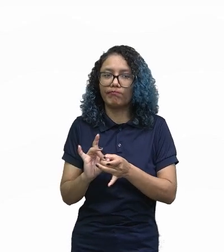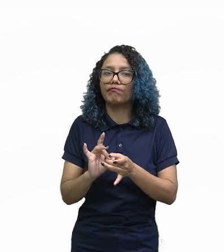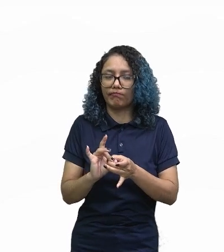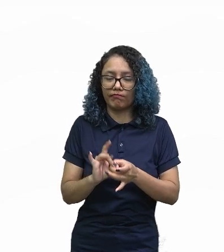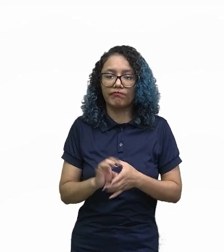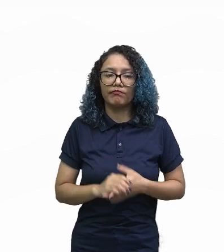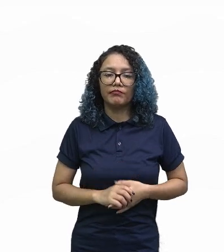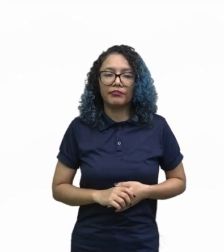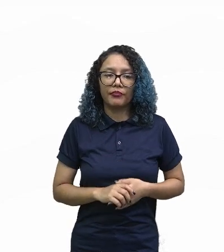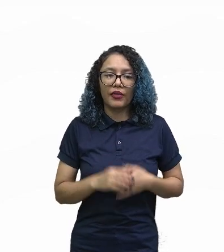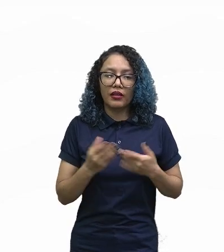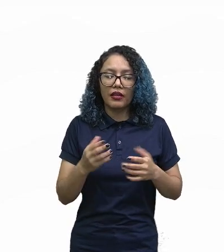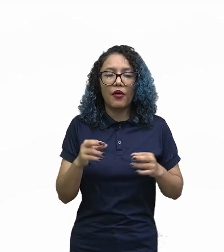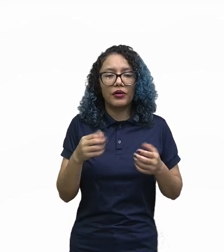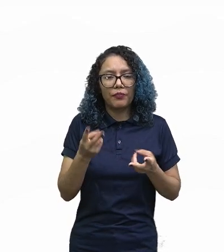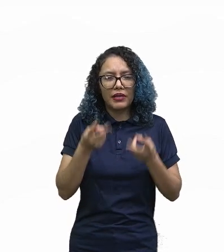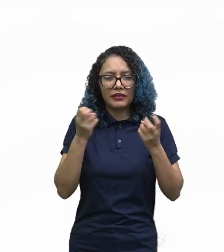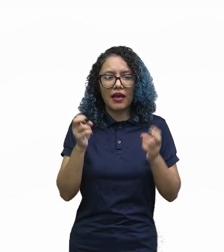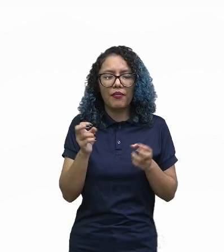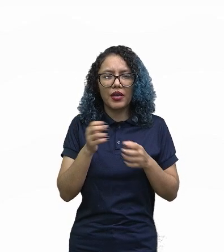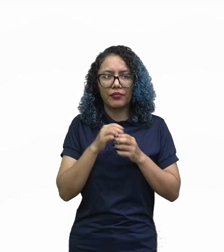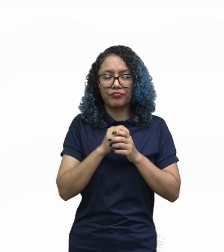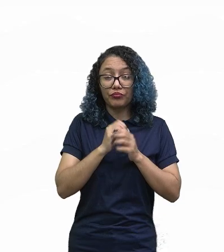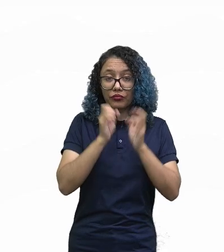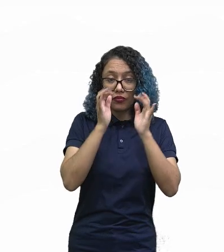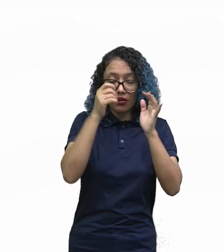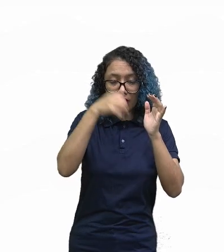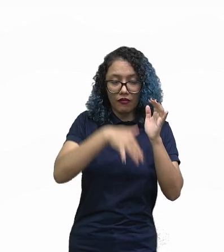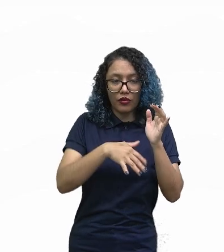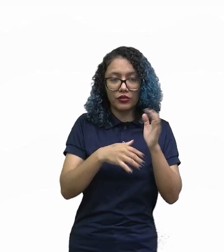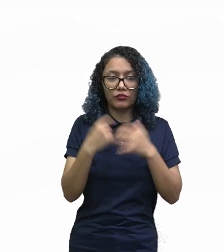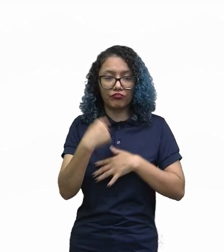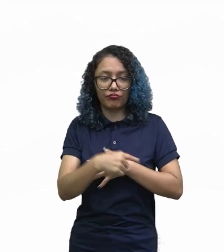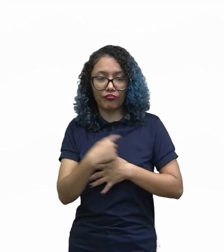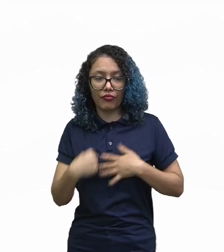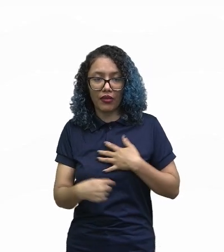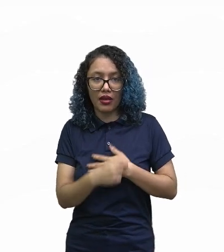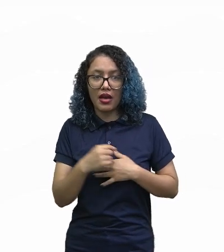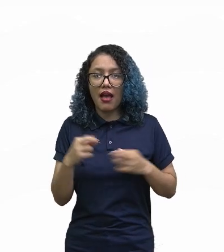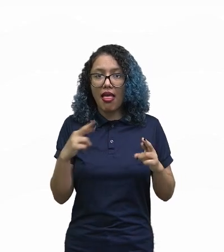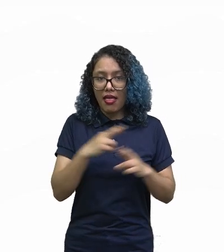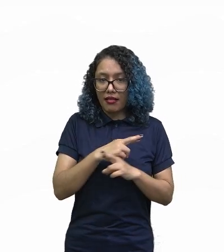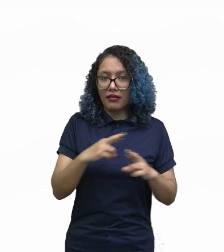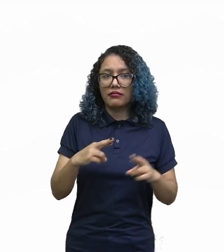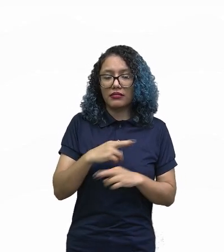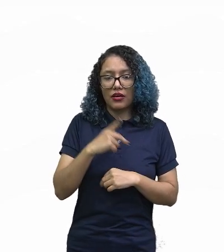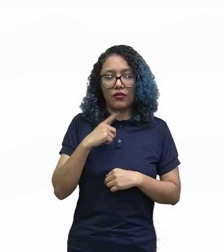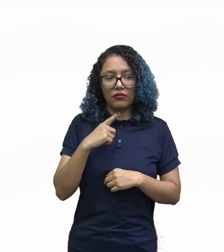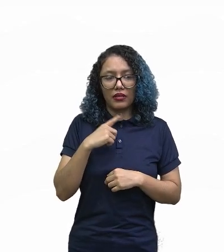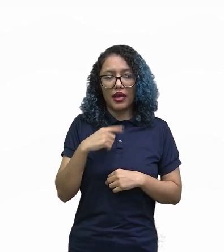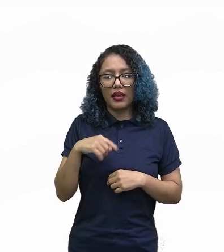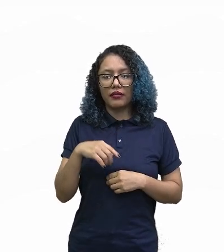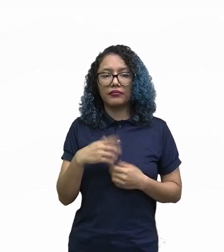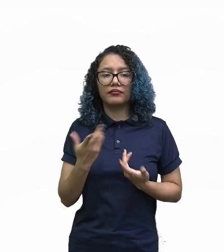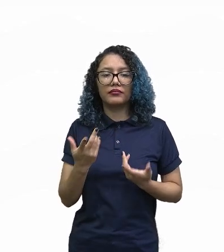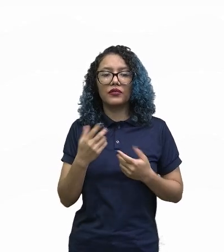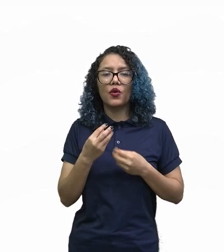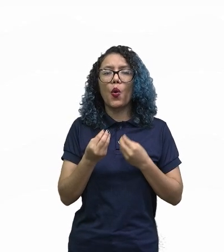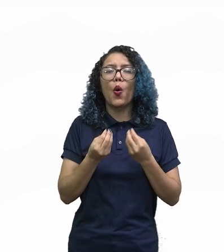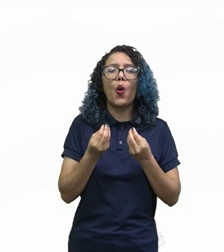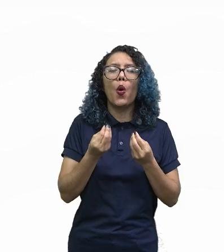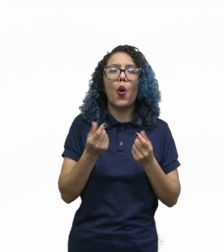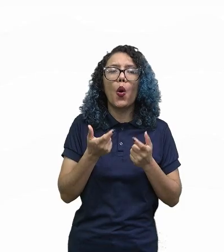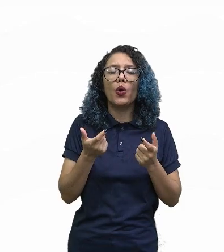gente observa aqui a relação do sistema nervoso com o sistema endócrino, né? Então, ali nessa região do hipotálamo,